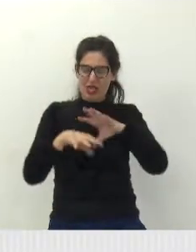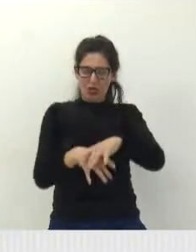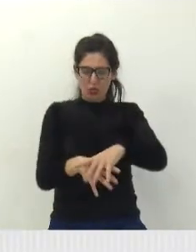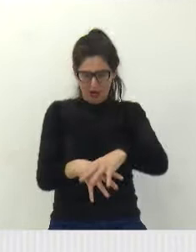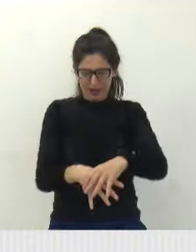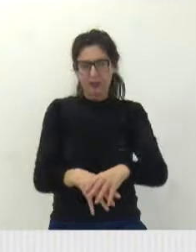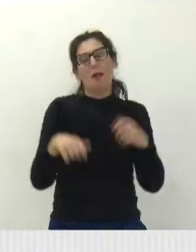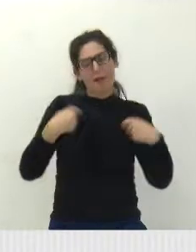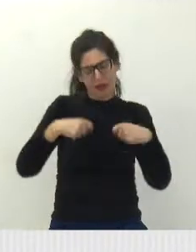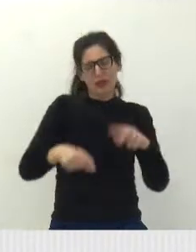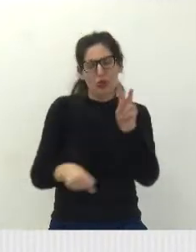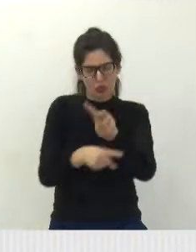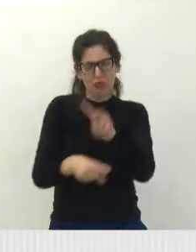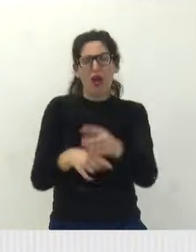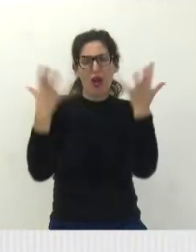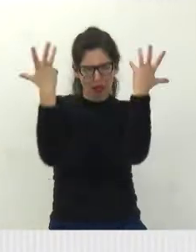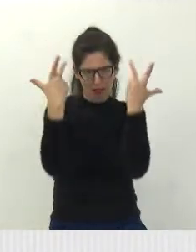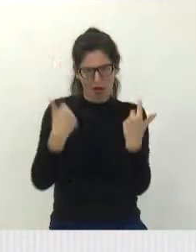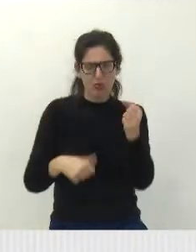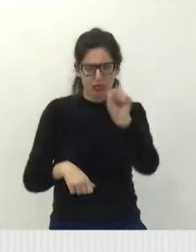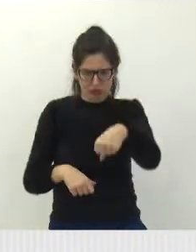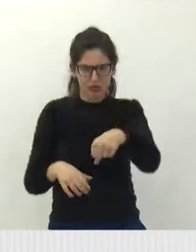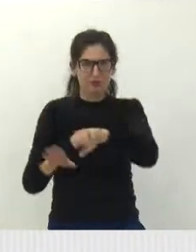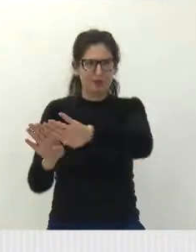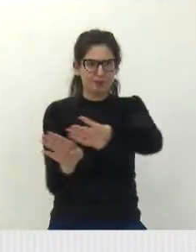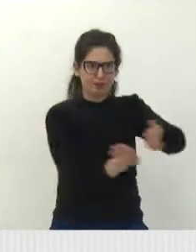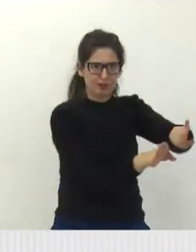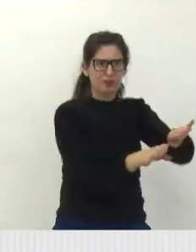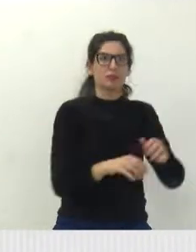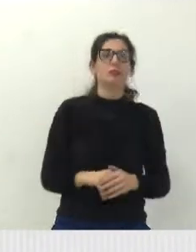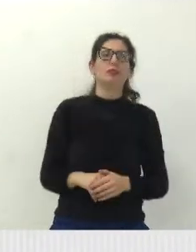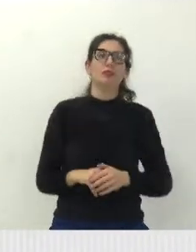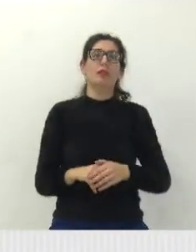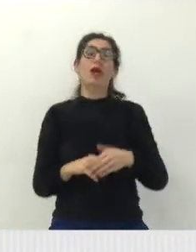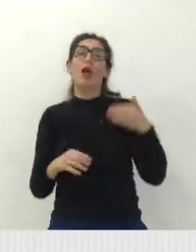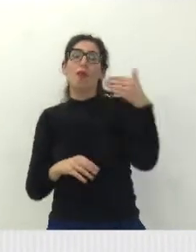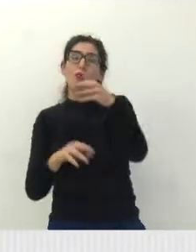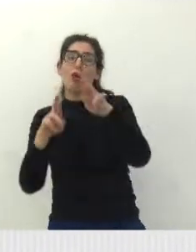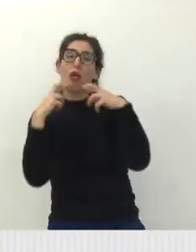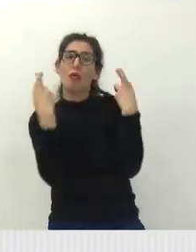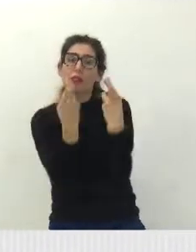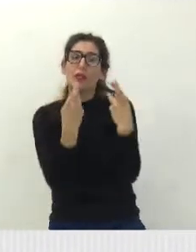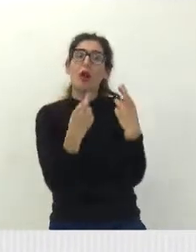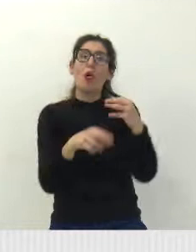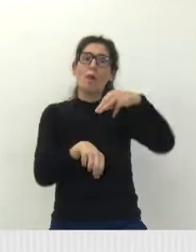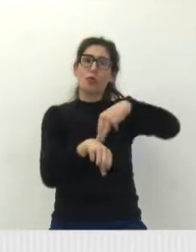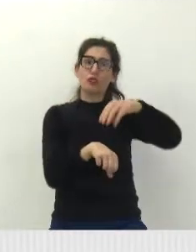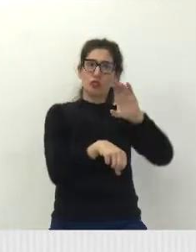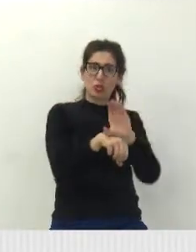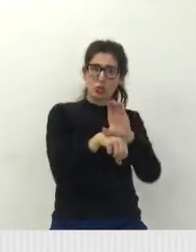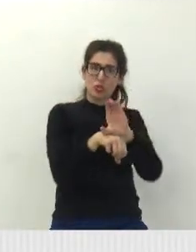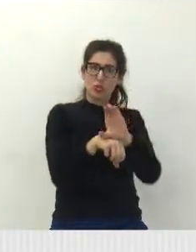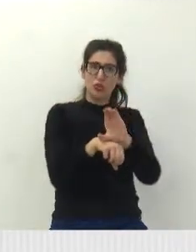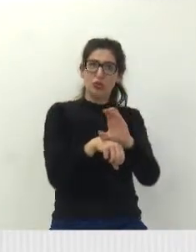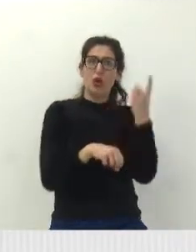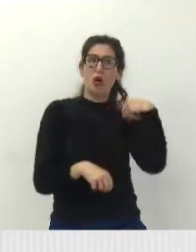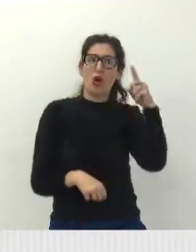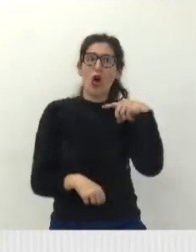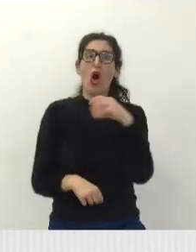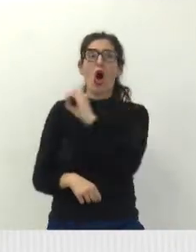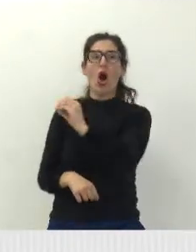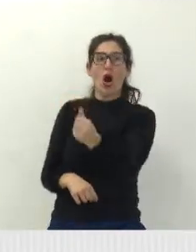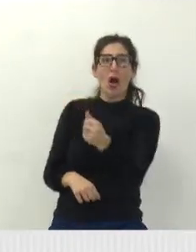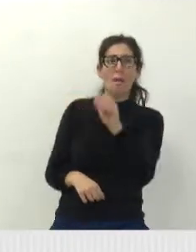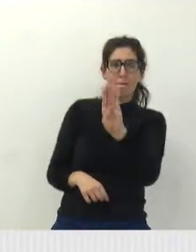OAB em Mogi das Cruzes, com a presidente da Comissão dos Direitos dos Animais, Ana Carolina, doutora Ana Carolina. A pauta foi sobre a atuação da OAB